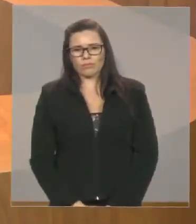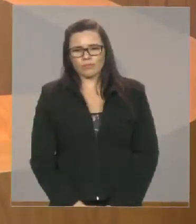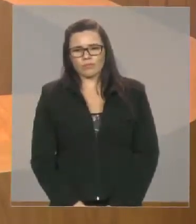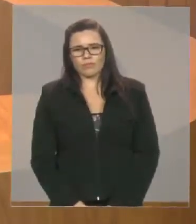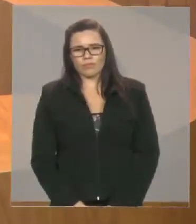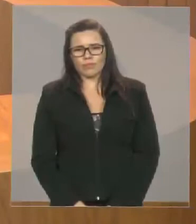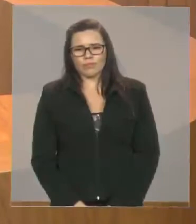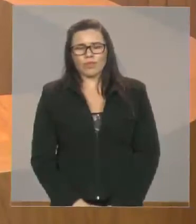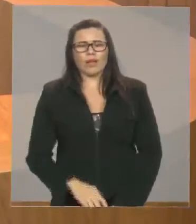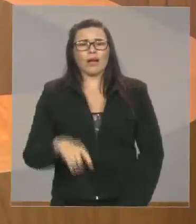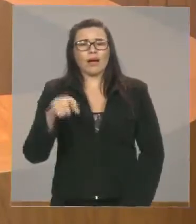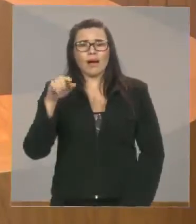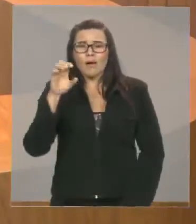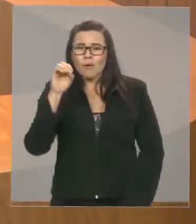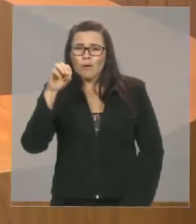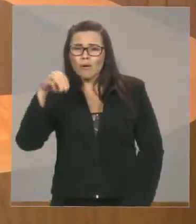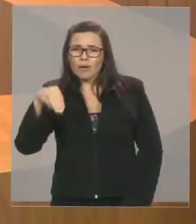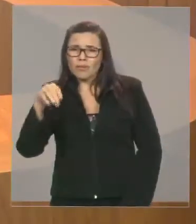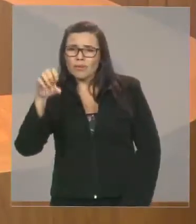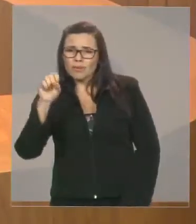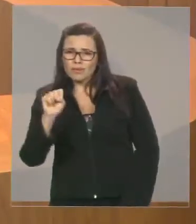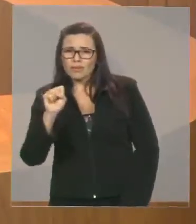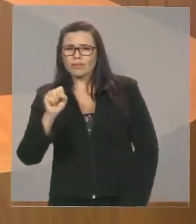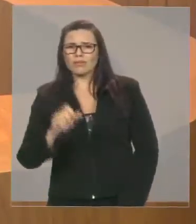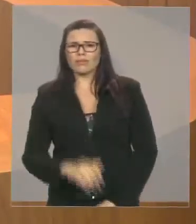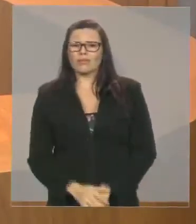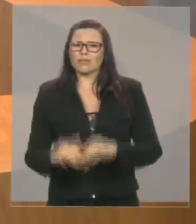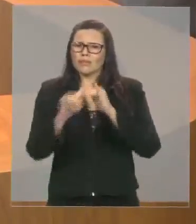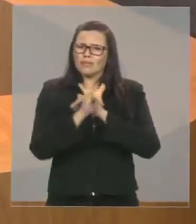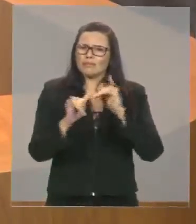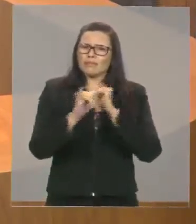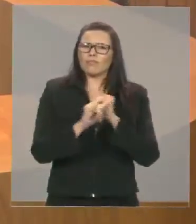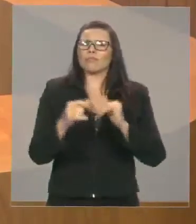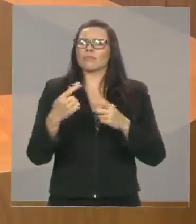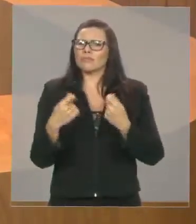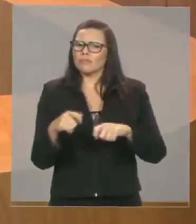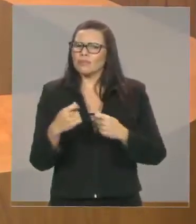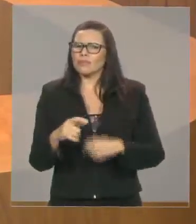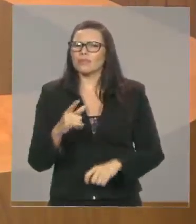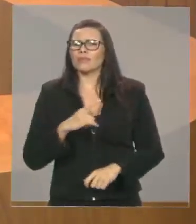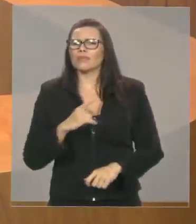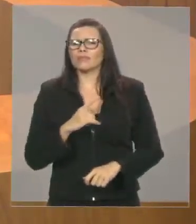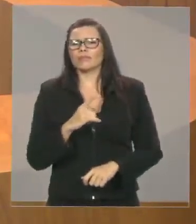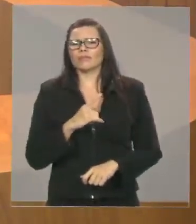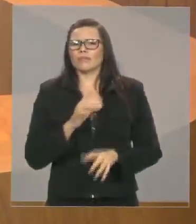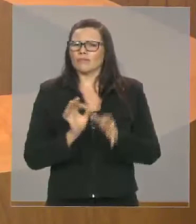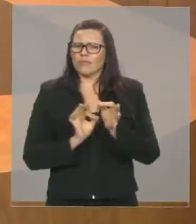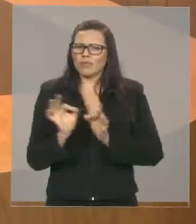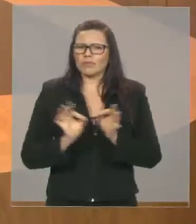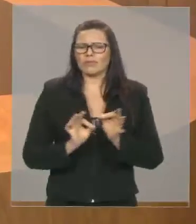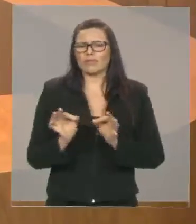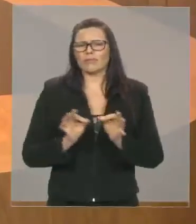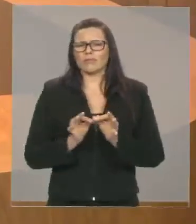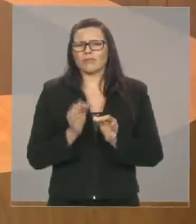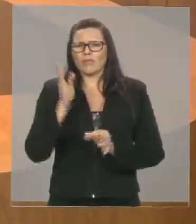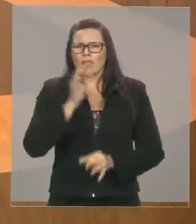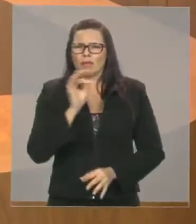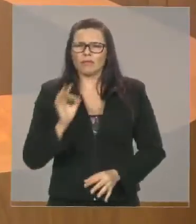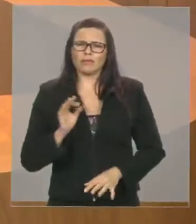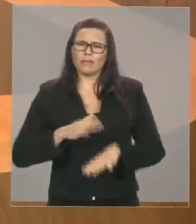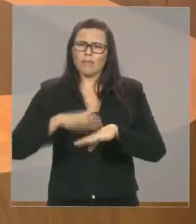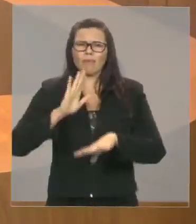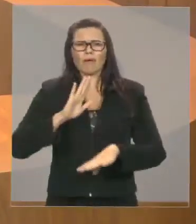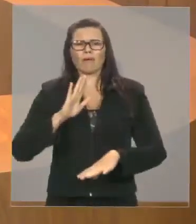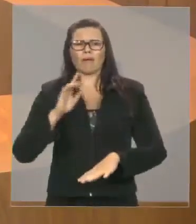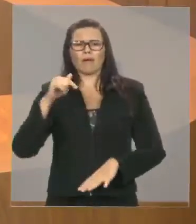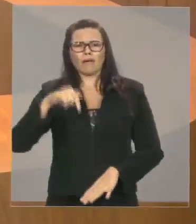Saúde, OMS. Inclui-se aí Vargem Grande e Nina Rodrigues. Além do alto índice de casas sem esgotamento sanitário, o